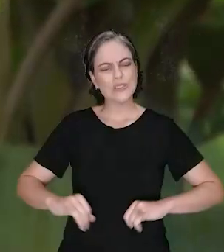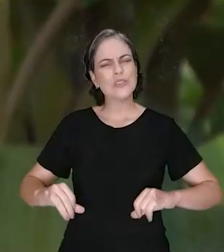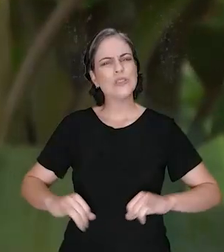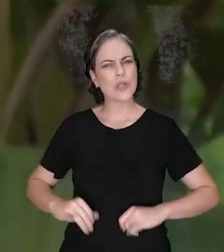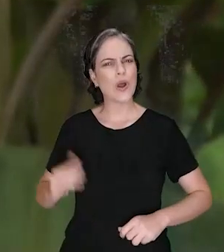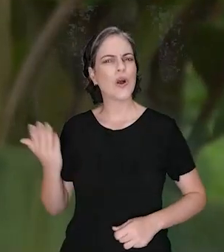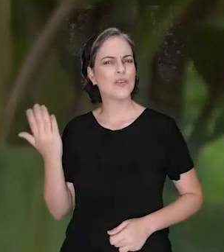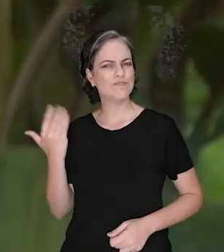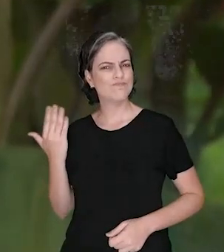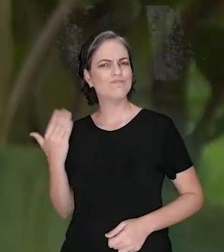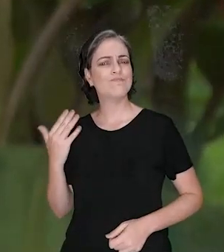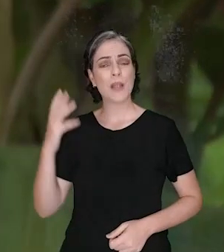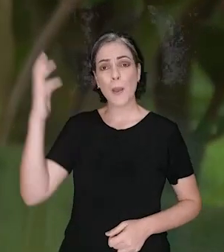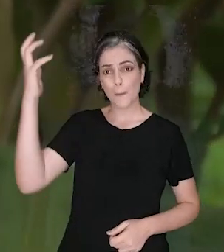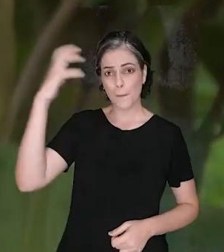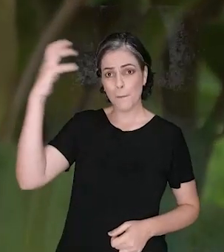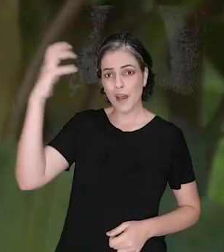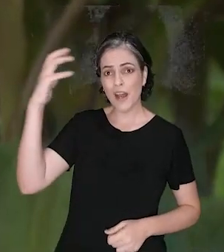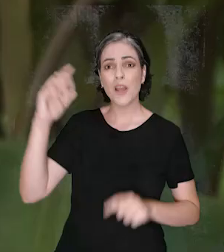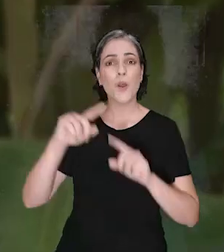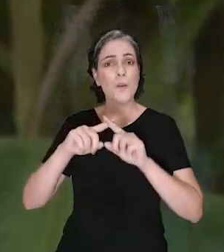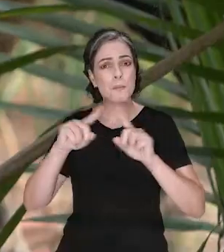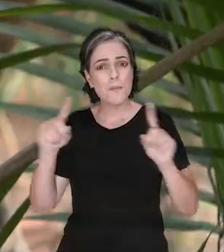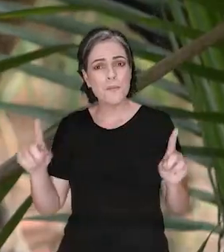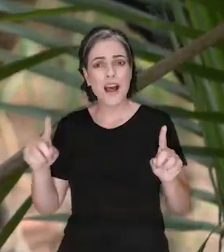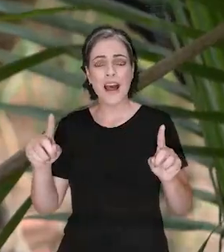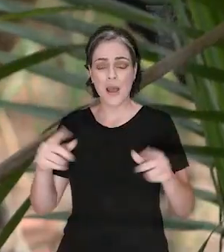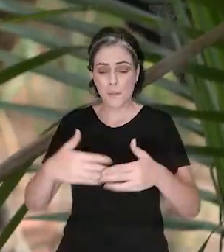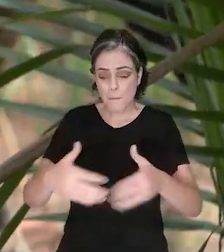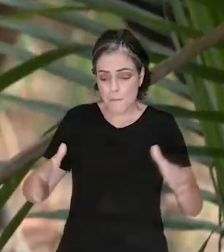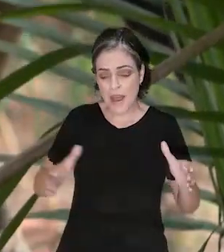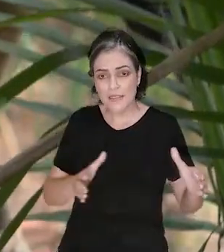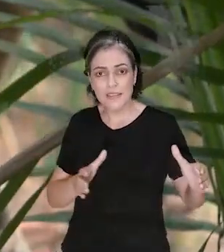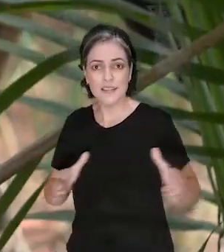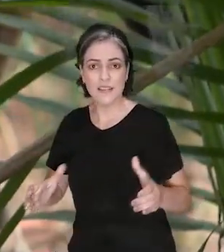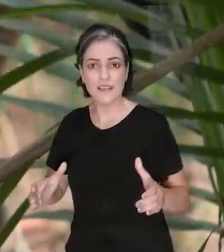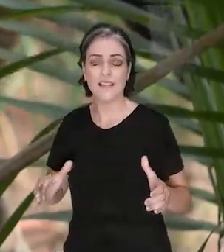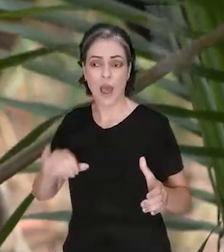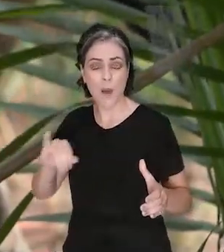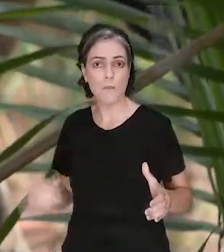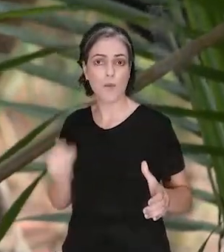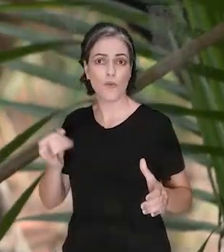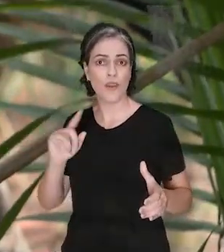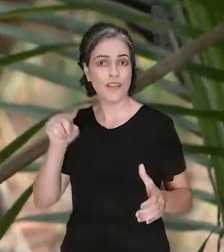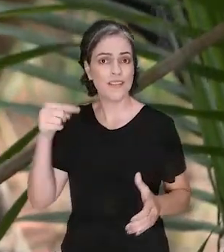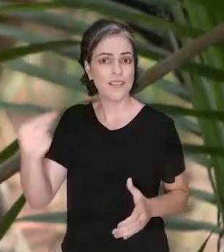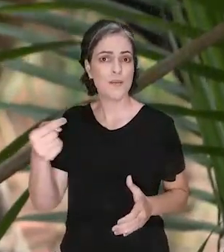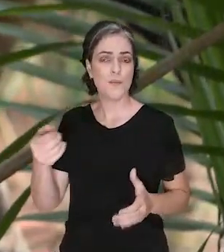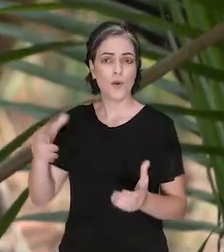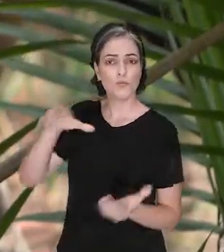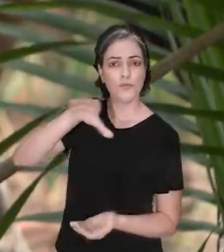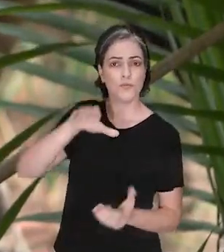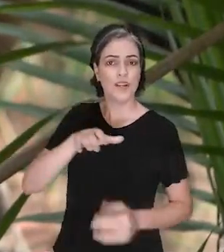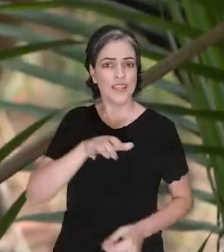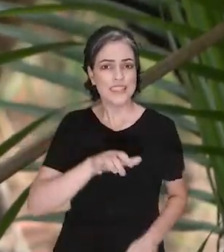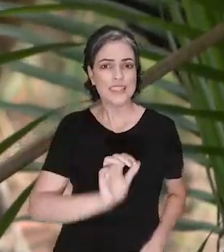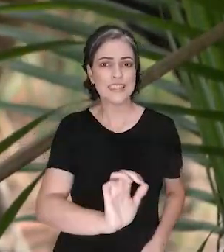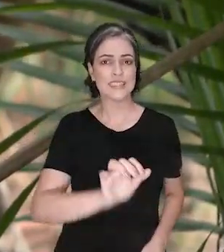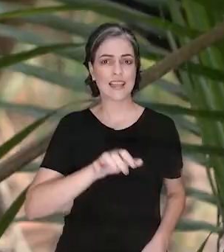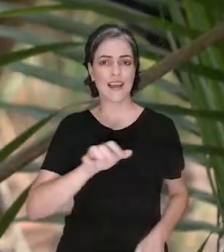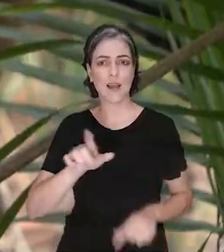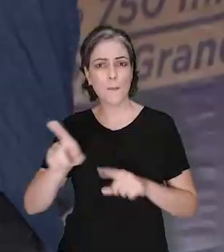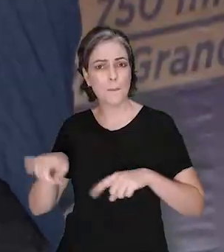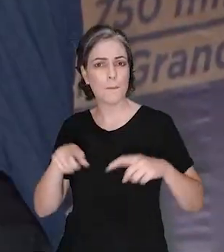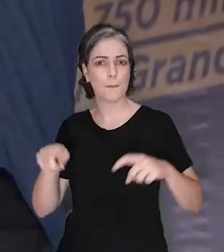Foi muito sofrido. A gente tomava banho, botando água na bacia para dar descarga, para aguar